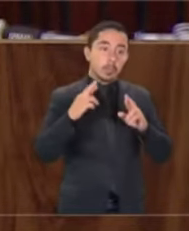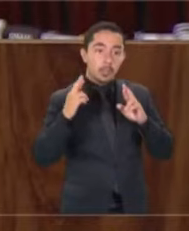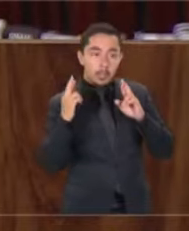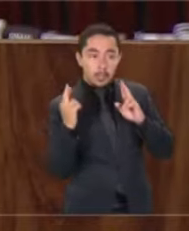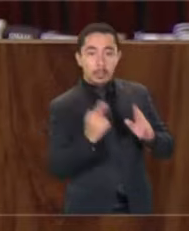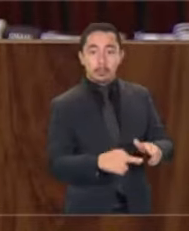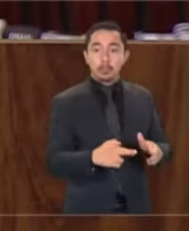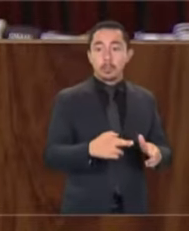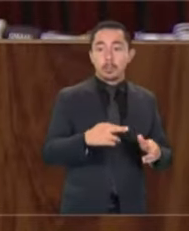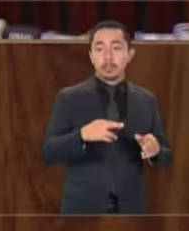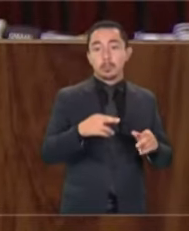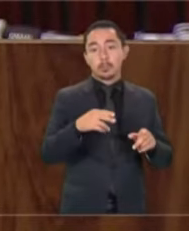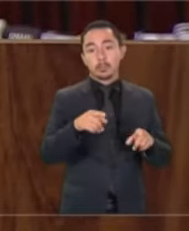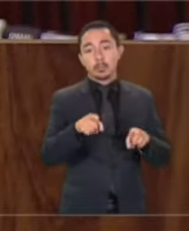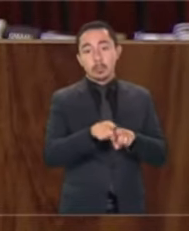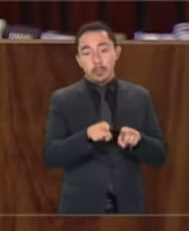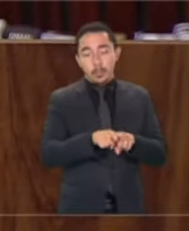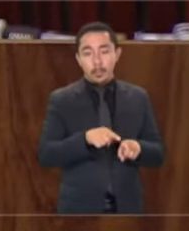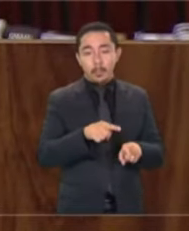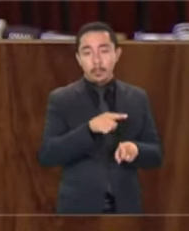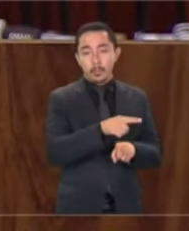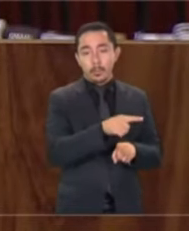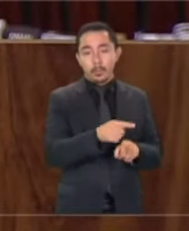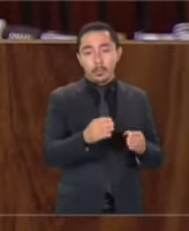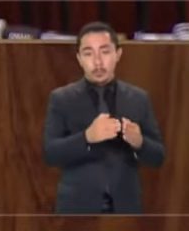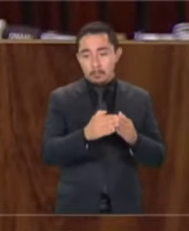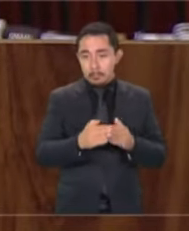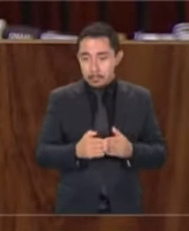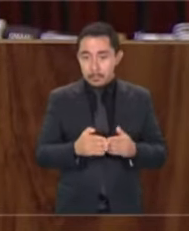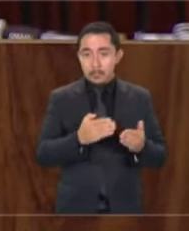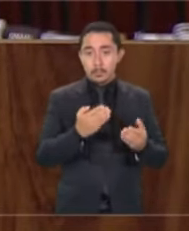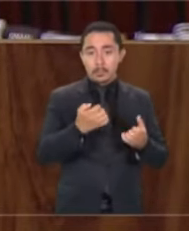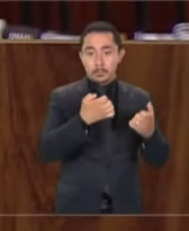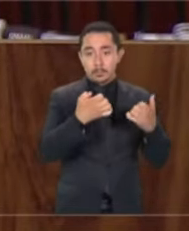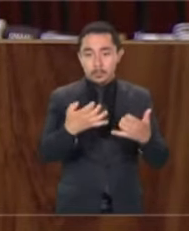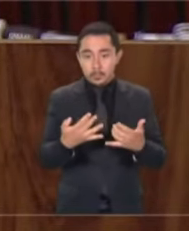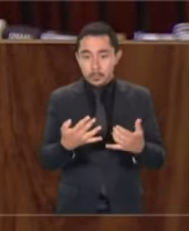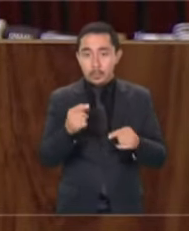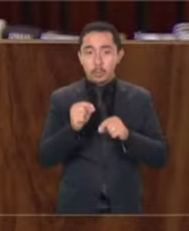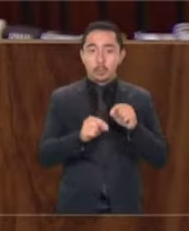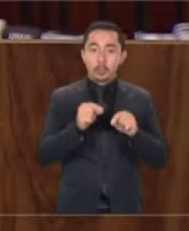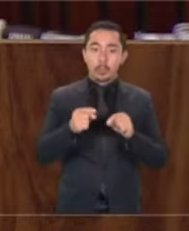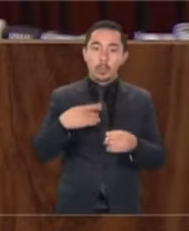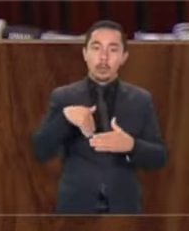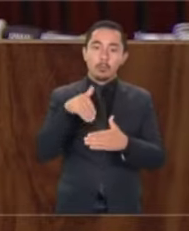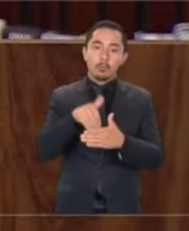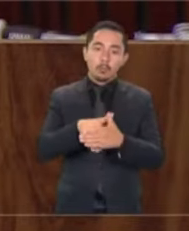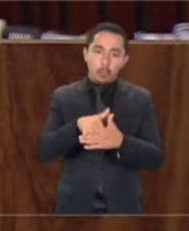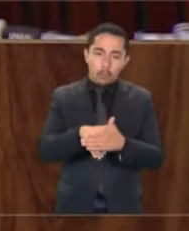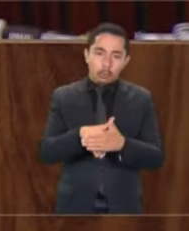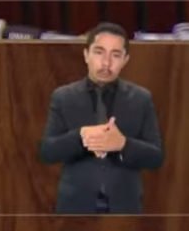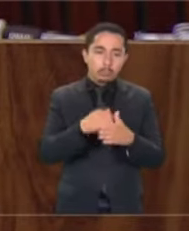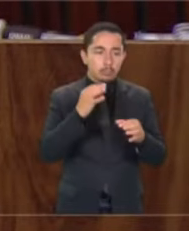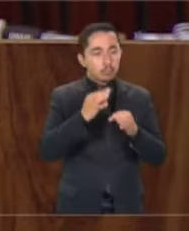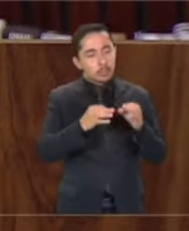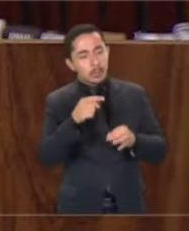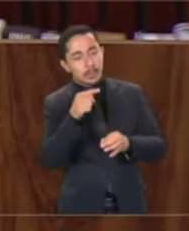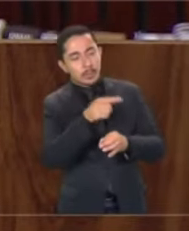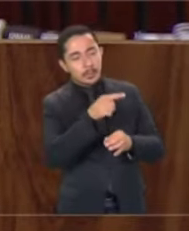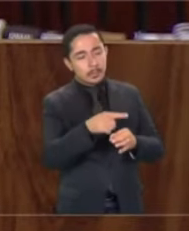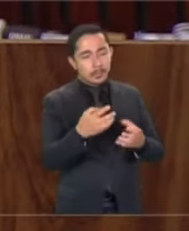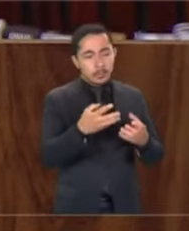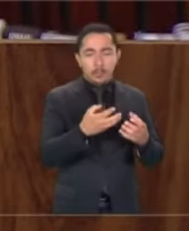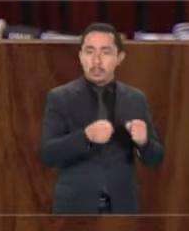a entendimentos diversos, sei que o tema é sensível, voto no sentido de julgar improcedente a